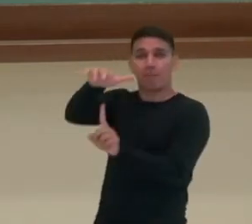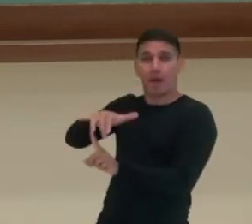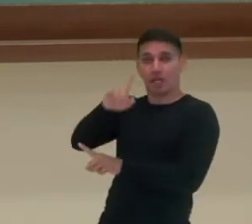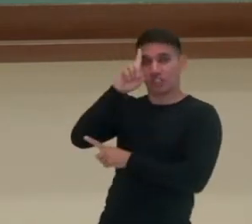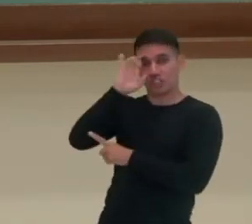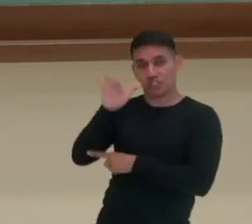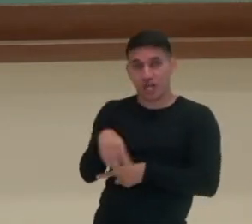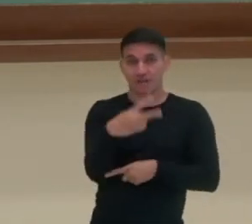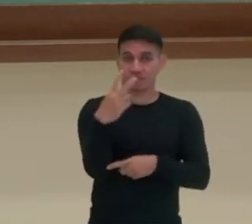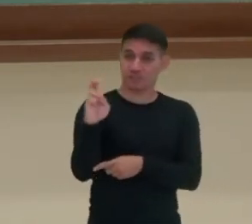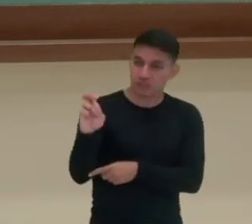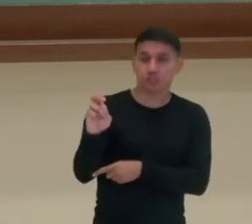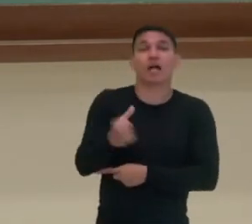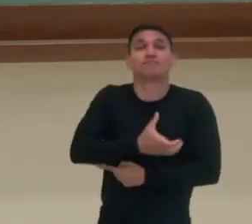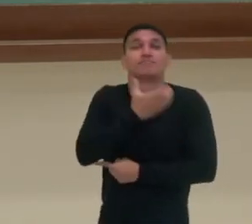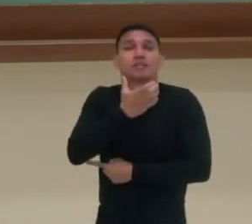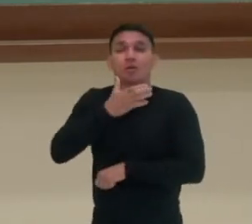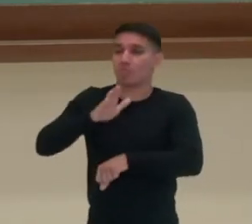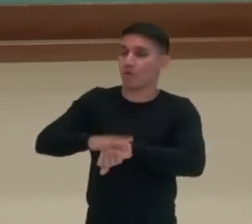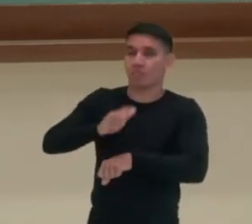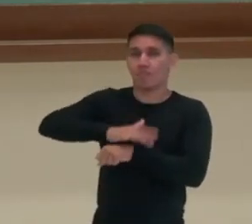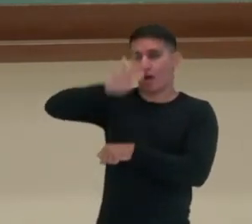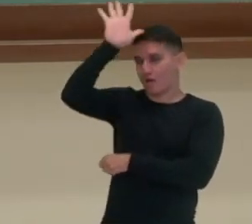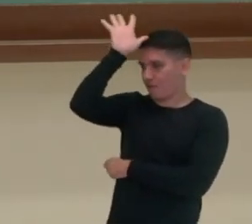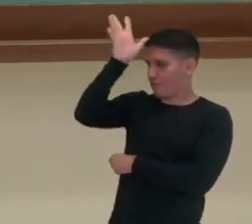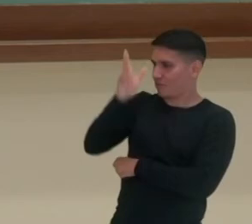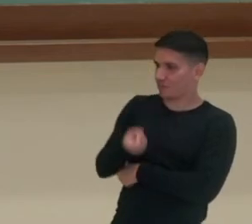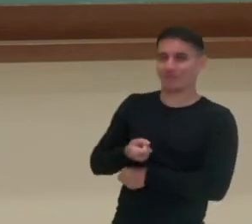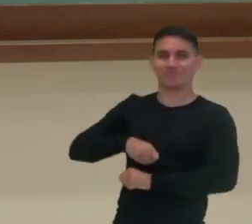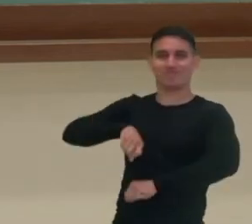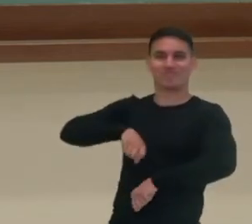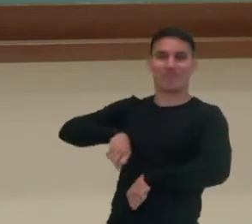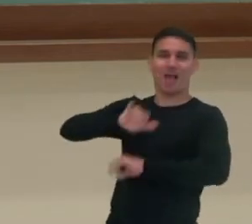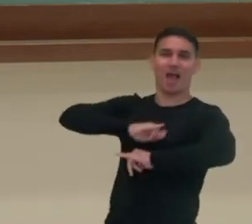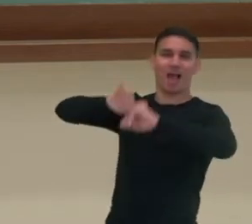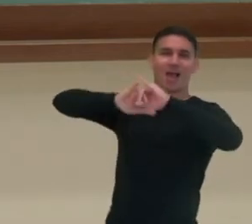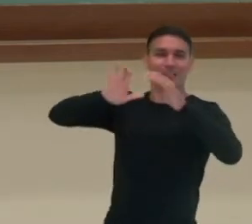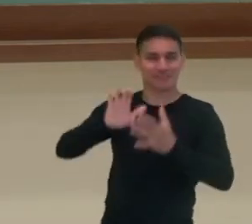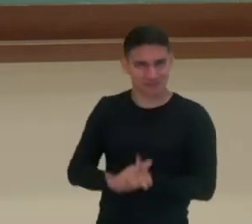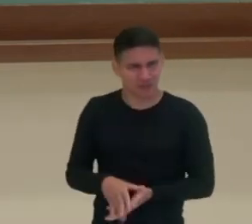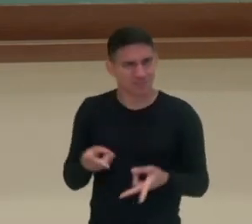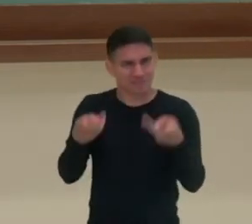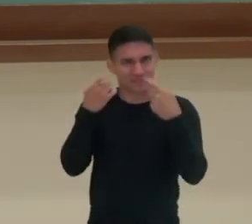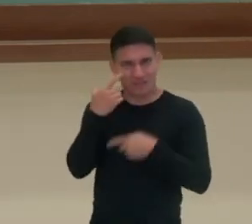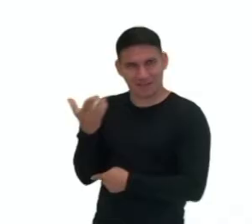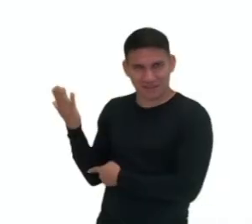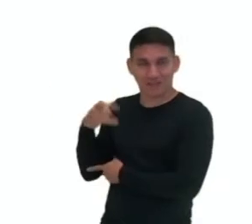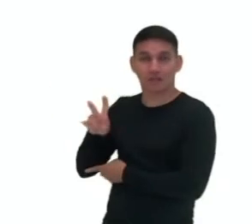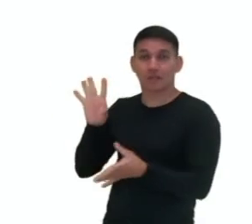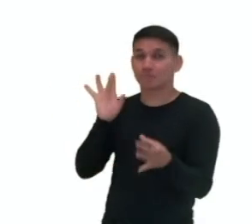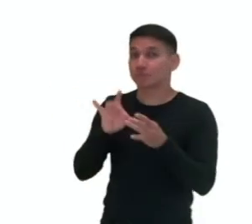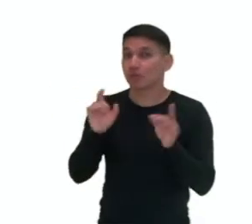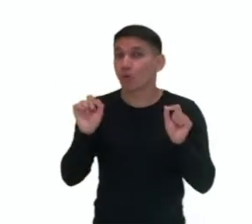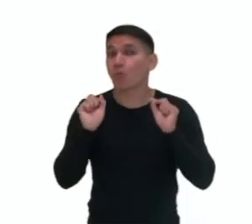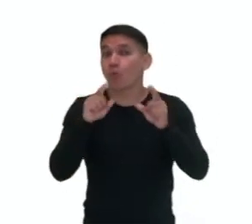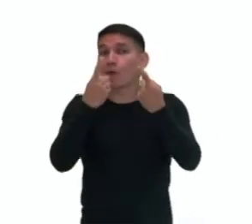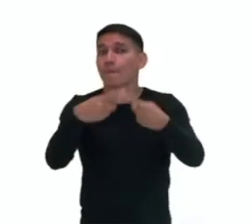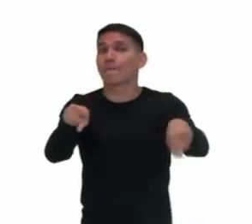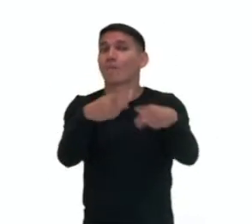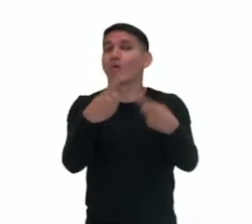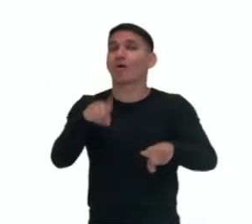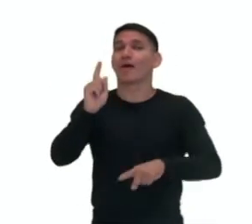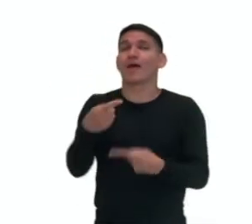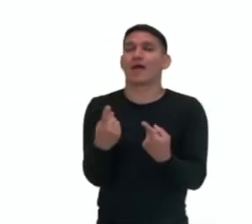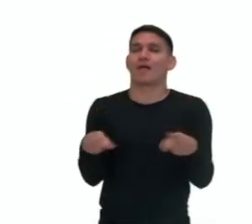de dezembro, quando o galo deu sinal. Já ouviu esta? Pois é pertencente, o nome desta canção é Hino de